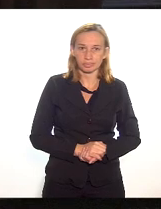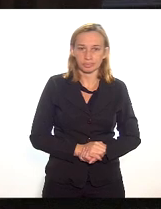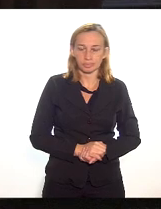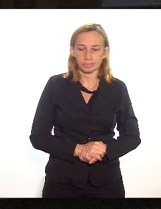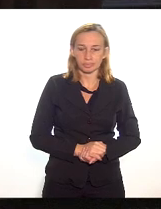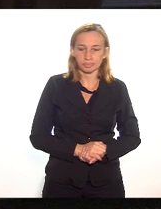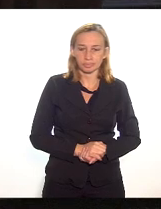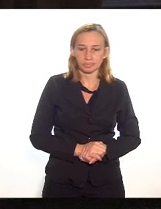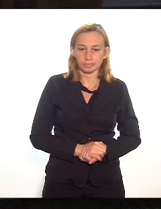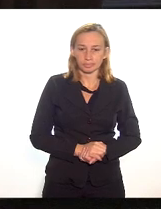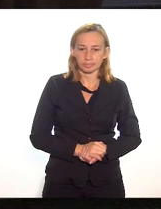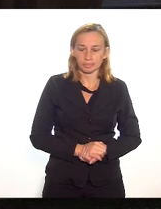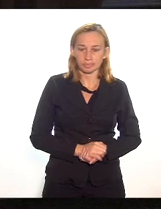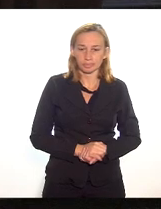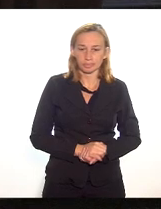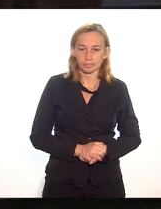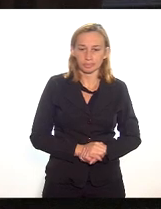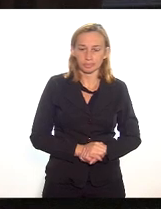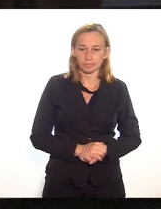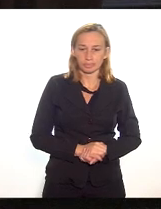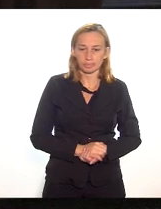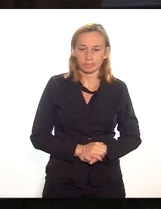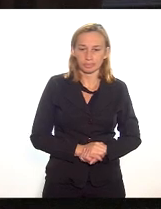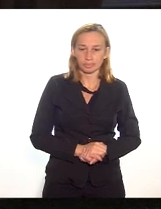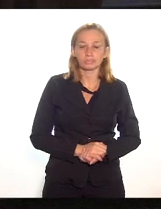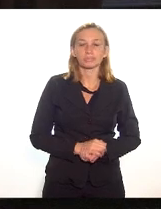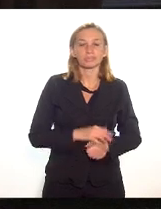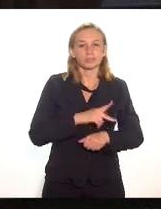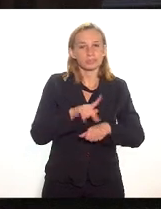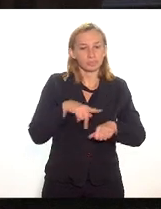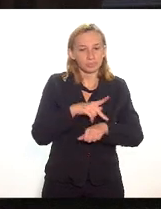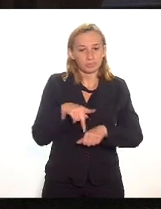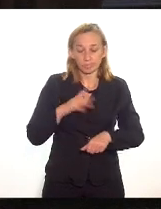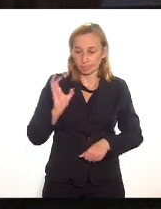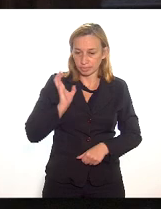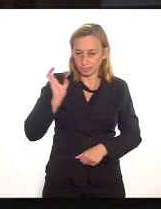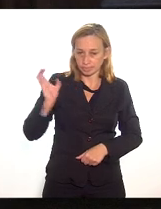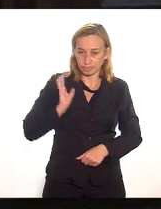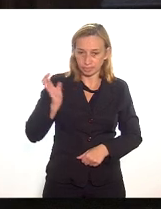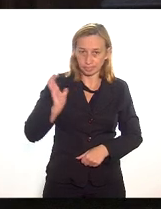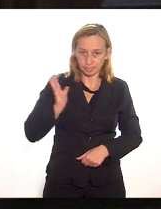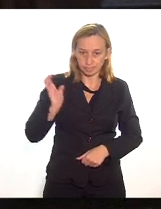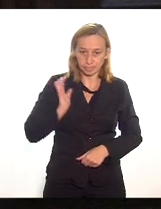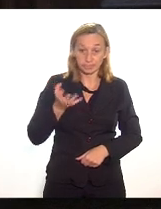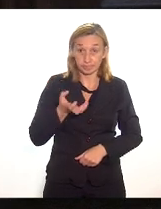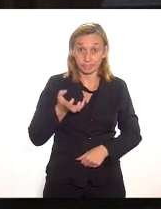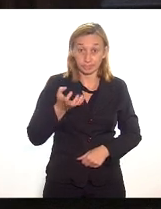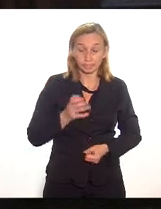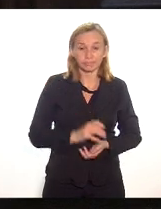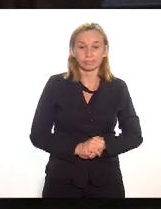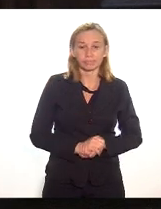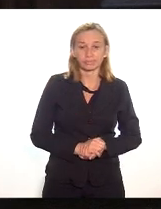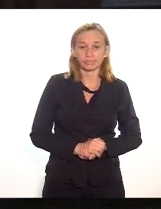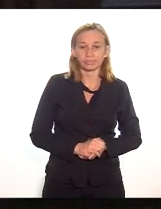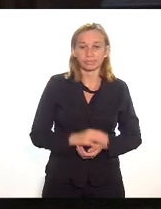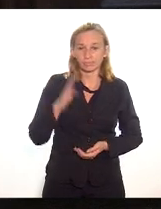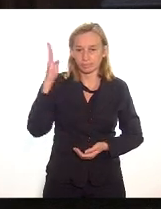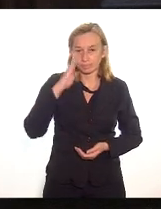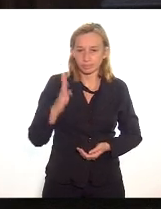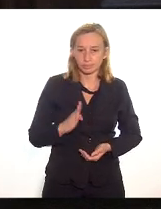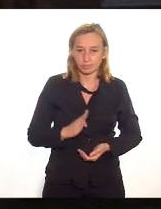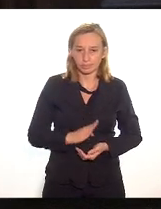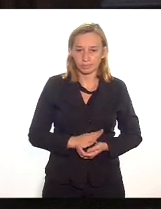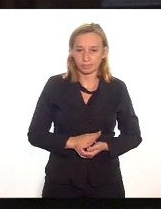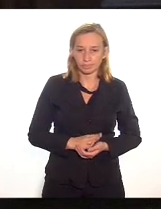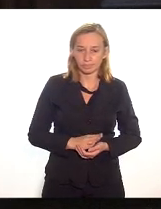para quem está lá do outro lado, que são os países ricos, que o que querem é que um Brasil que